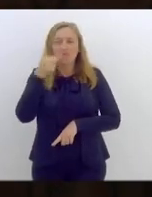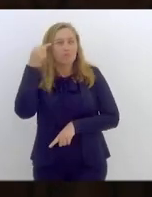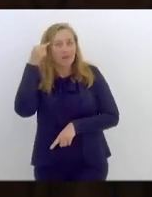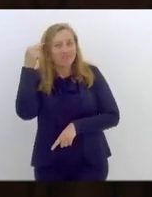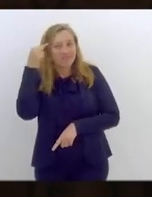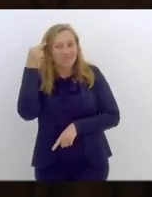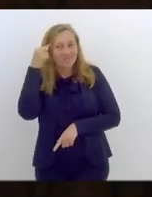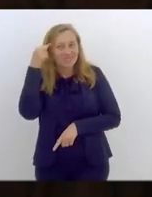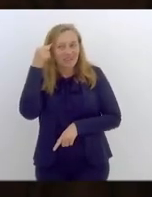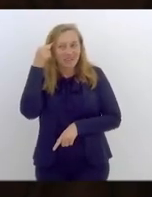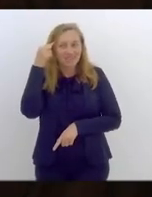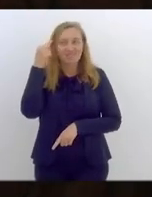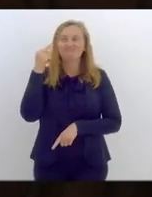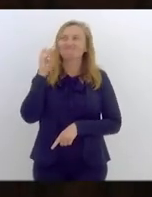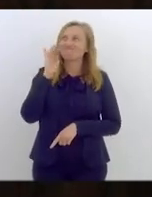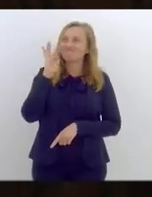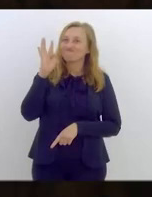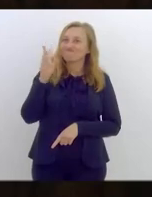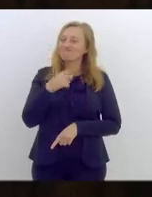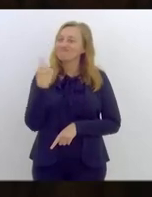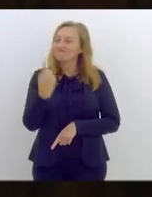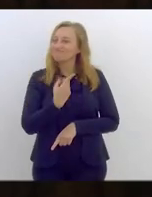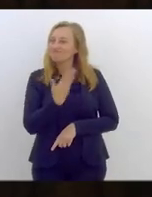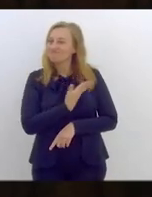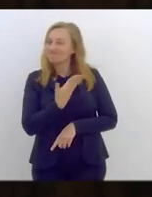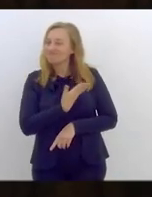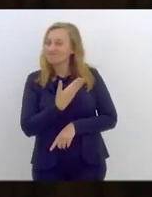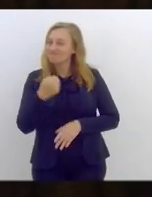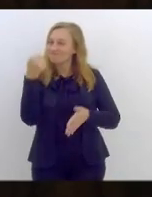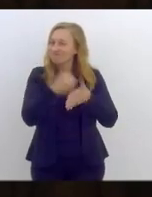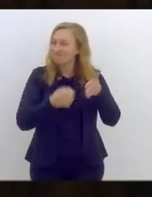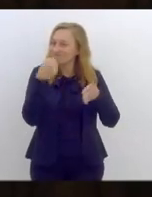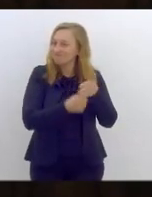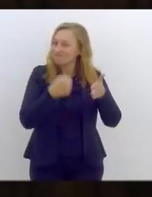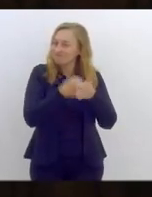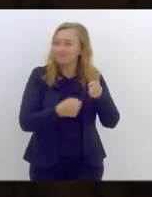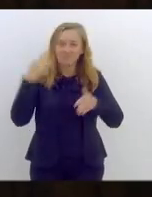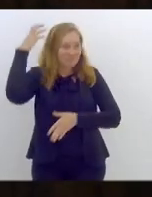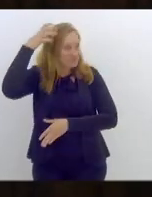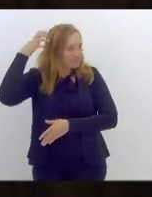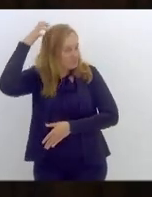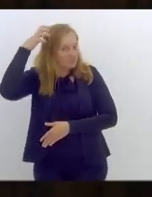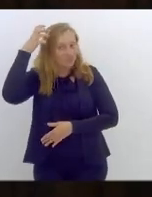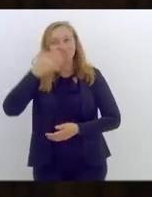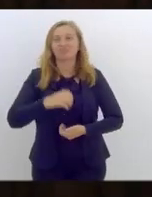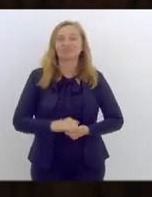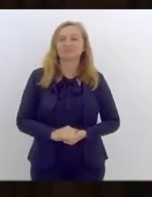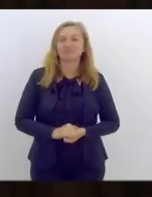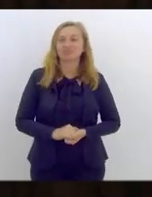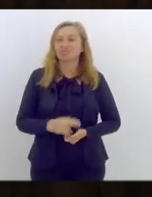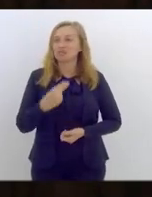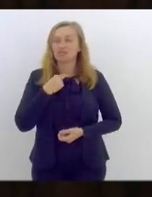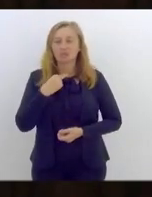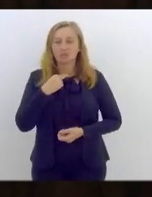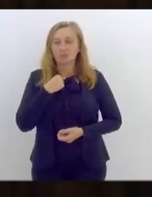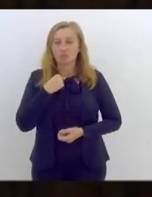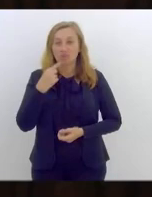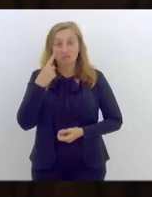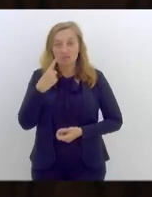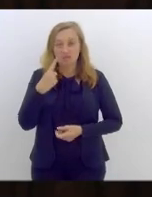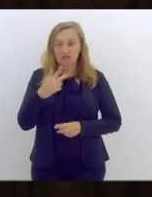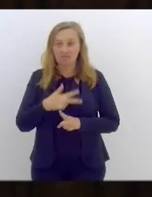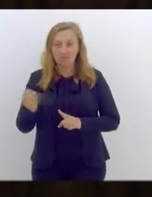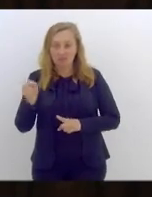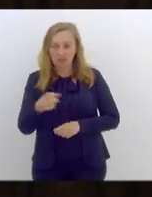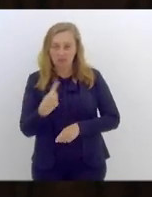pensada, idealizada por nossa querida companheira de luta, Marielle Franco, que não pôde presenciar a nossa